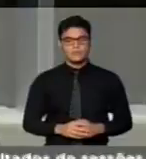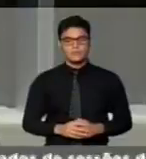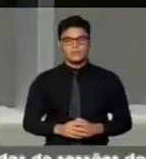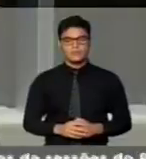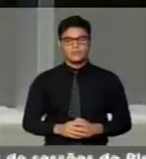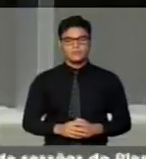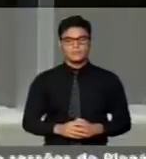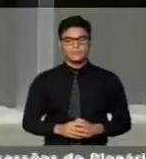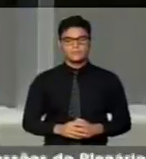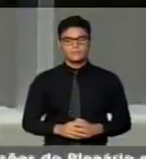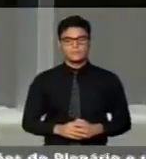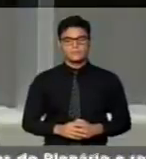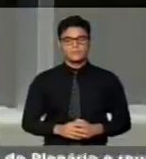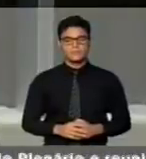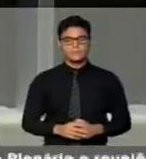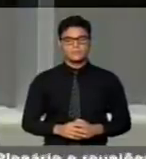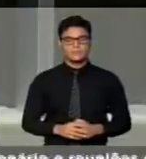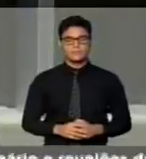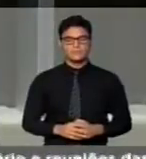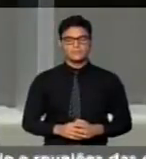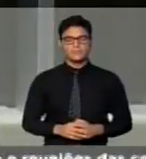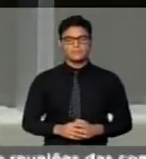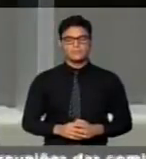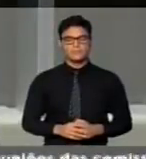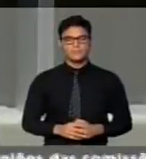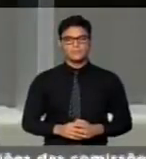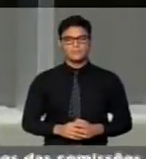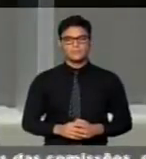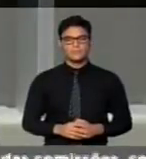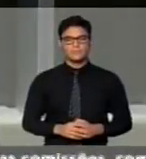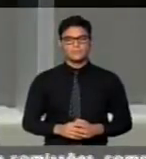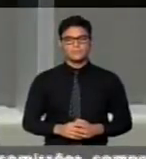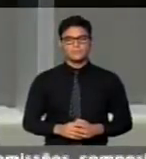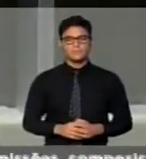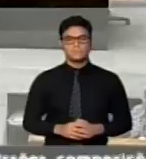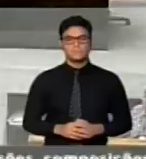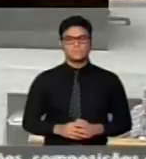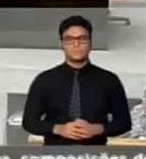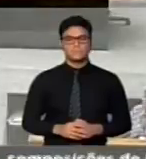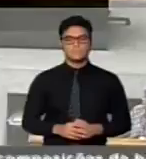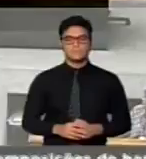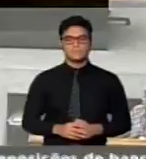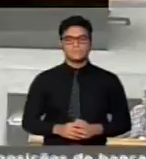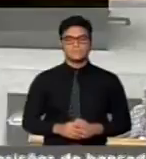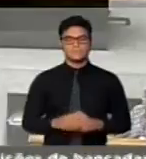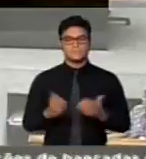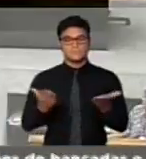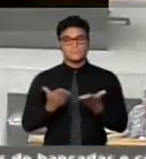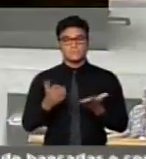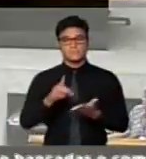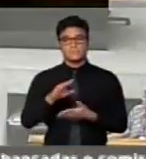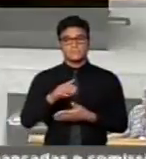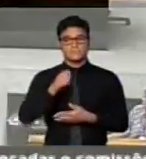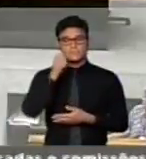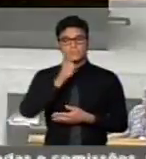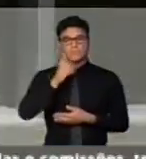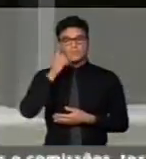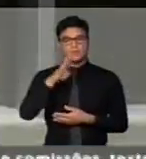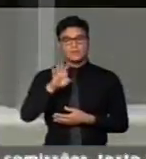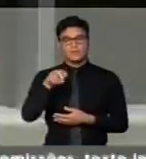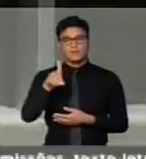Rocha. Senhor presidente. Mais à frente. Um minuto, por favor. Senhor presidente. Deputada Benedita, por favor.